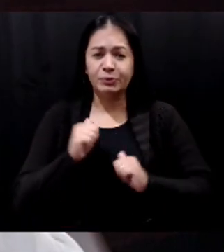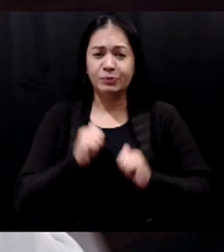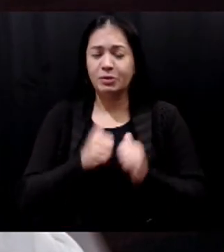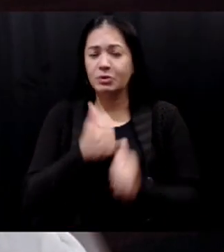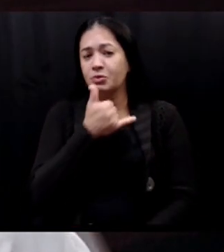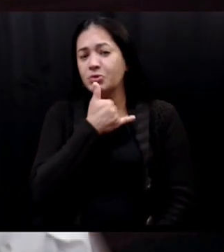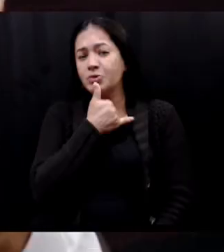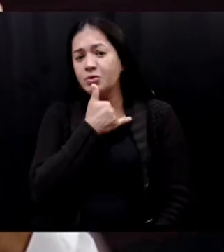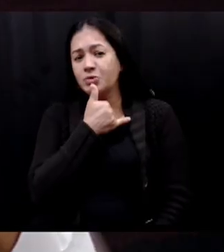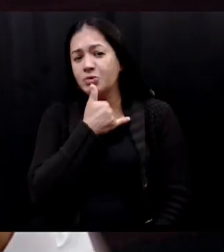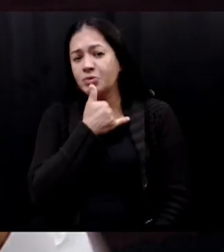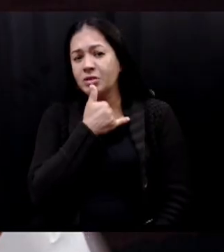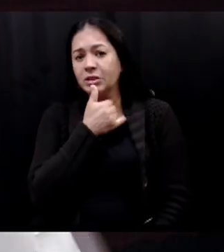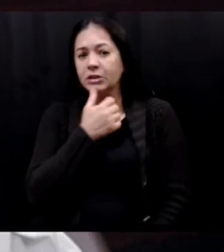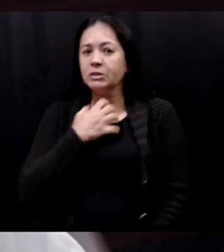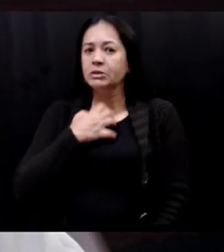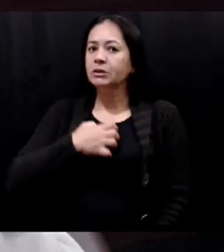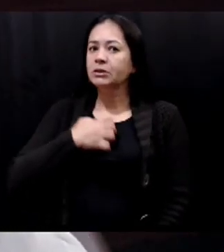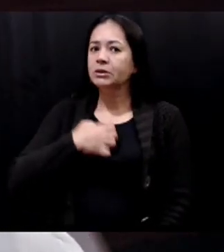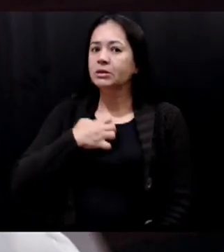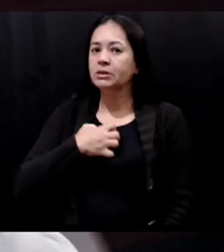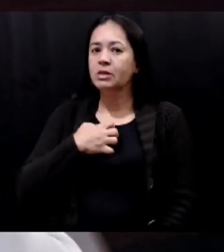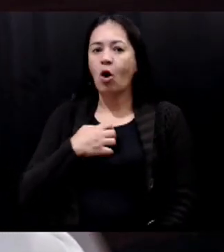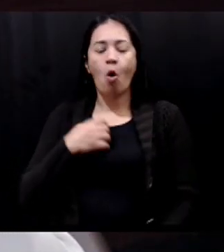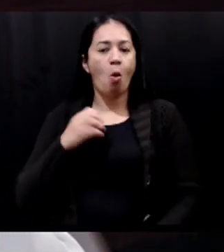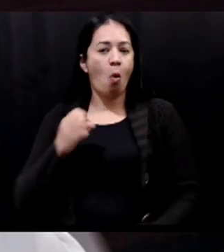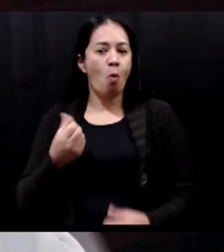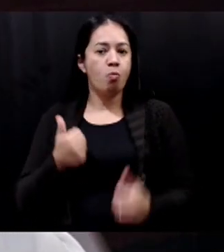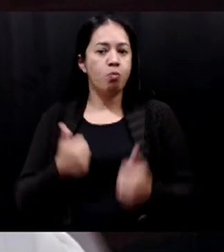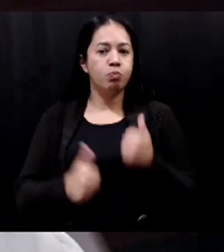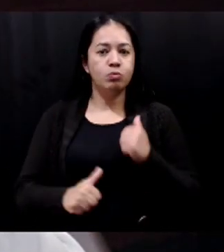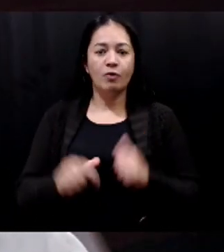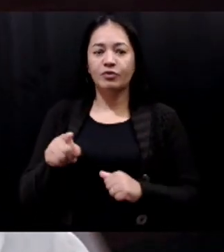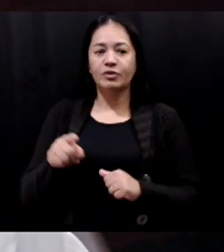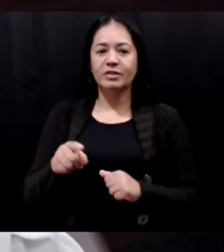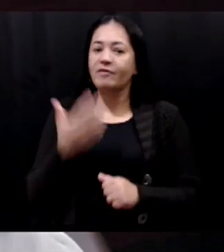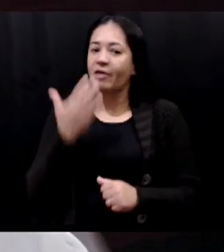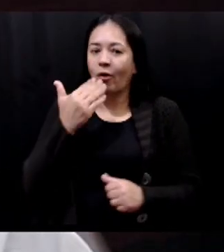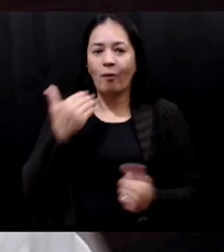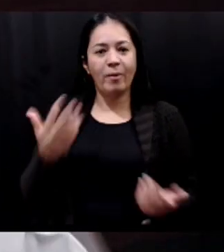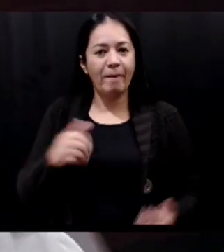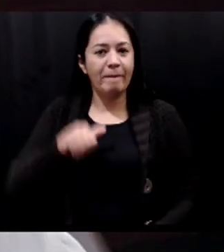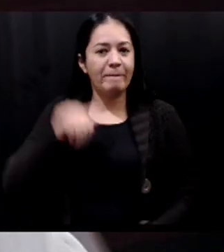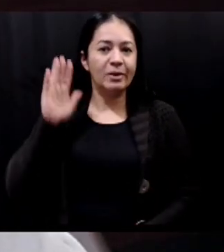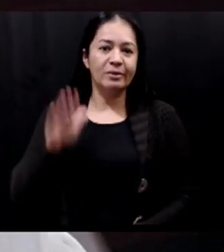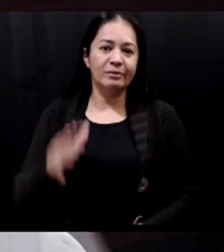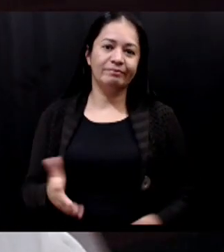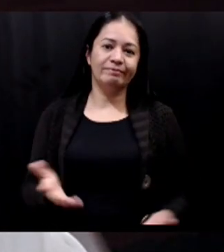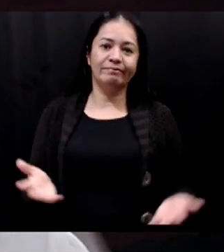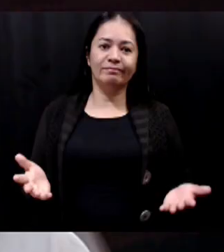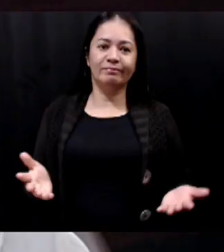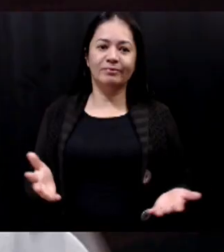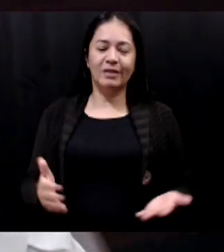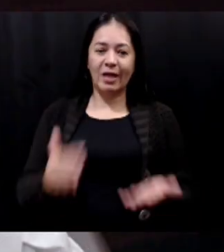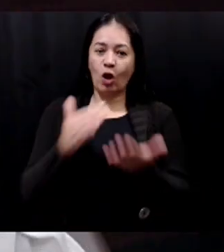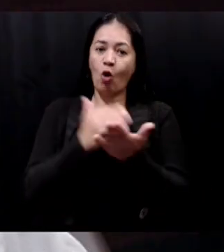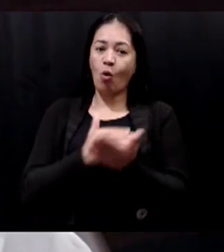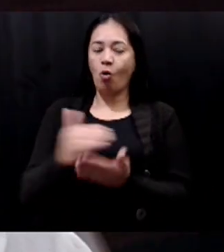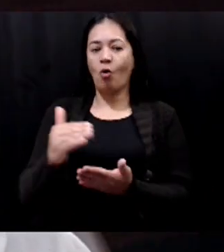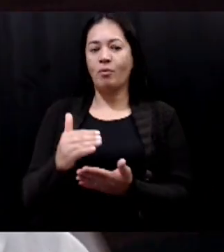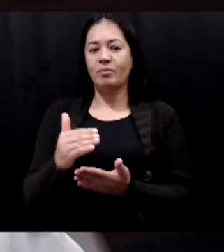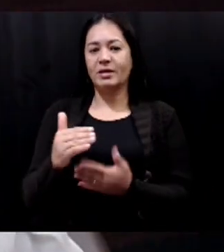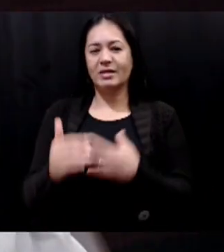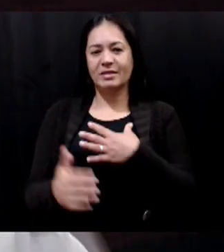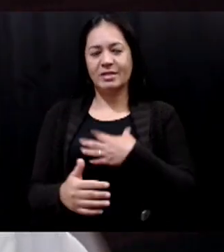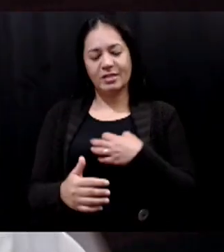uma raiva, uma ansiedade, você vai descarregar no alimento. E aí que começa a gerar esse comportamento disfuncional.